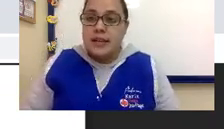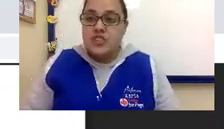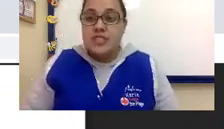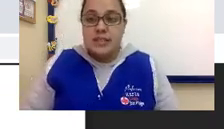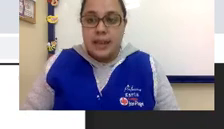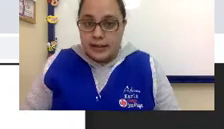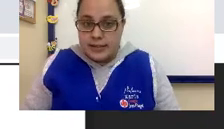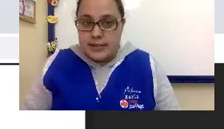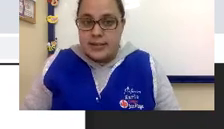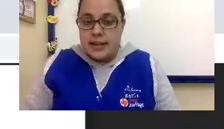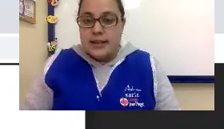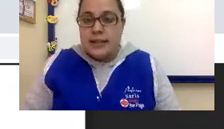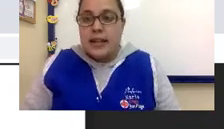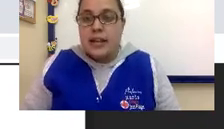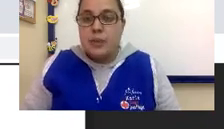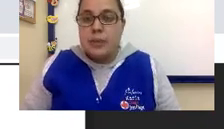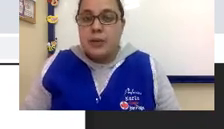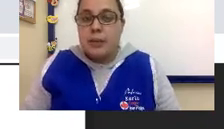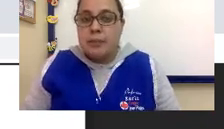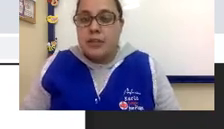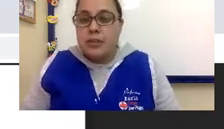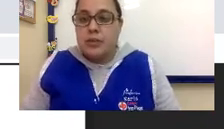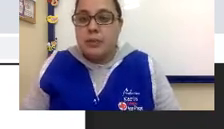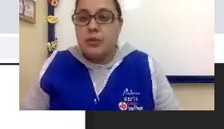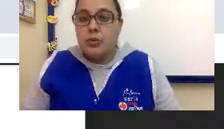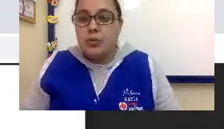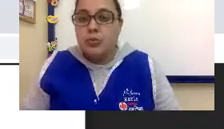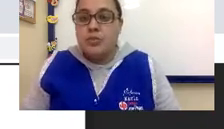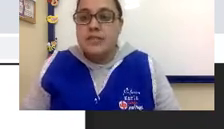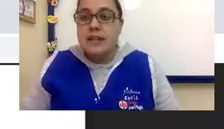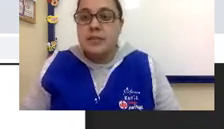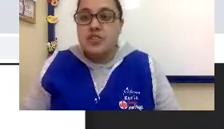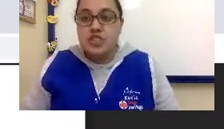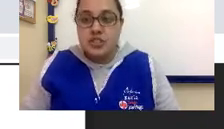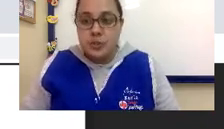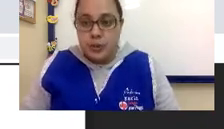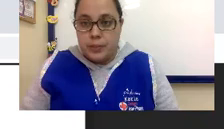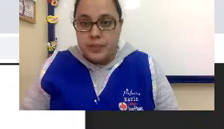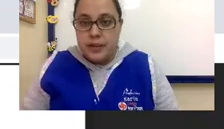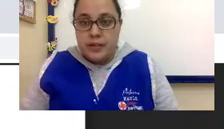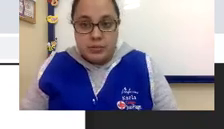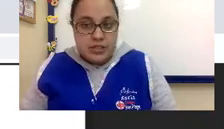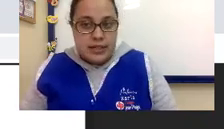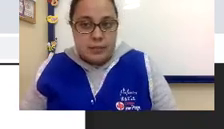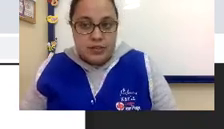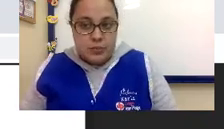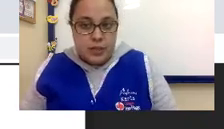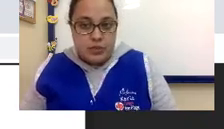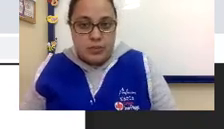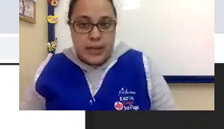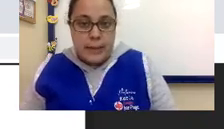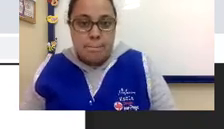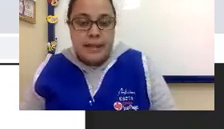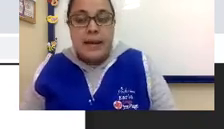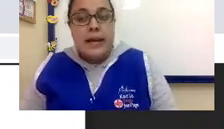2 de ciências, né? Lá no primeiro capítulo, no capítulo 1, o sistema digestório. Vamos entender mais um pouquinho